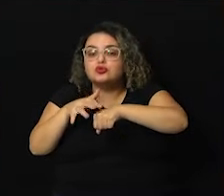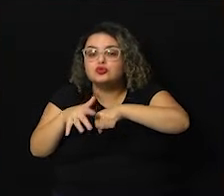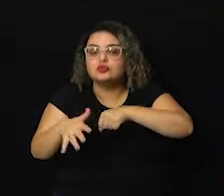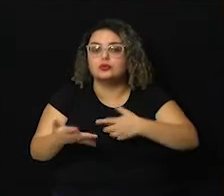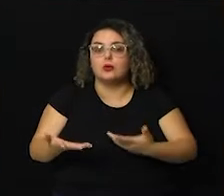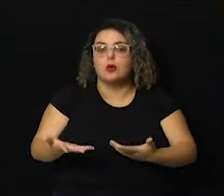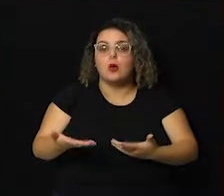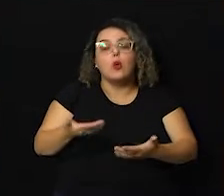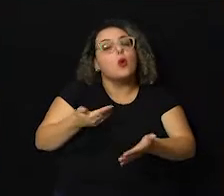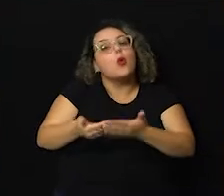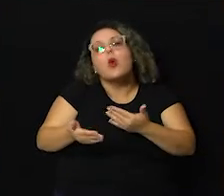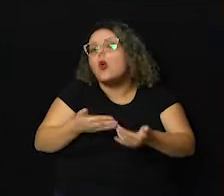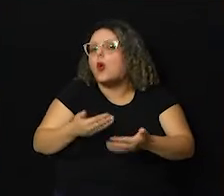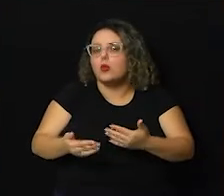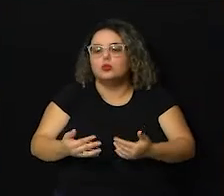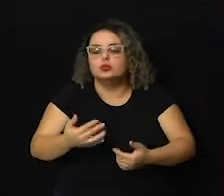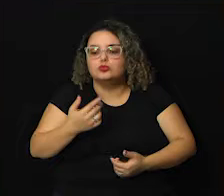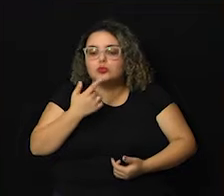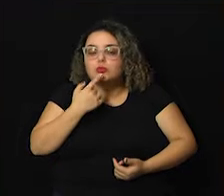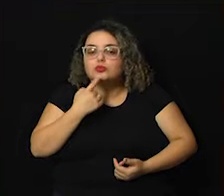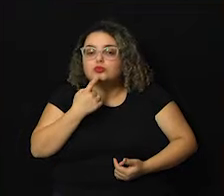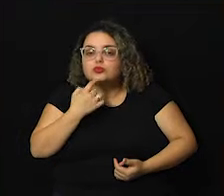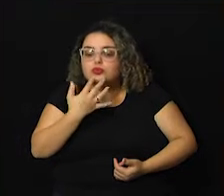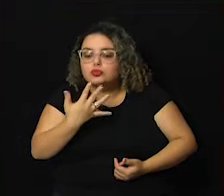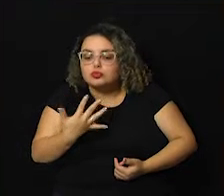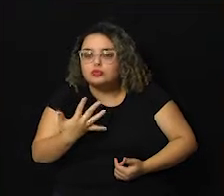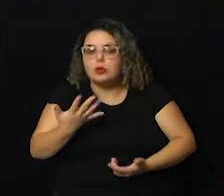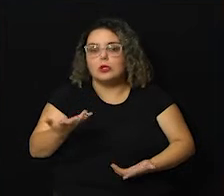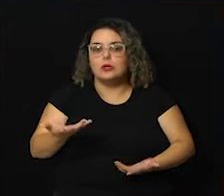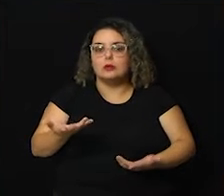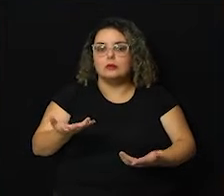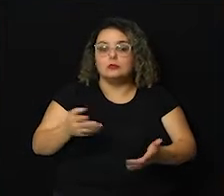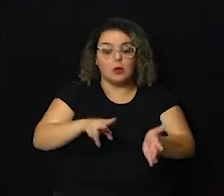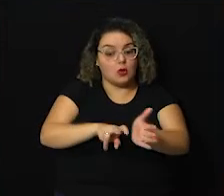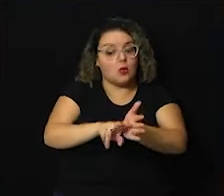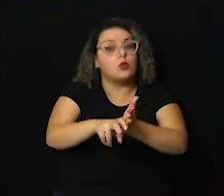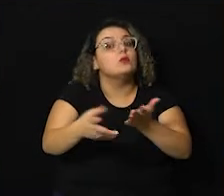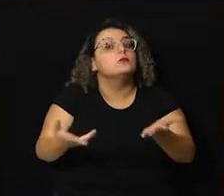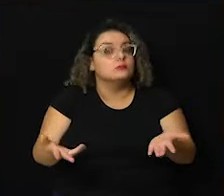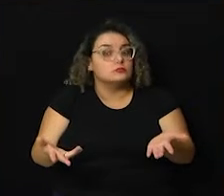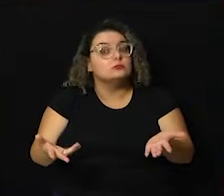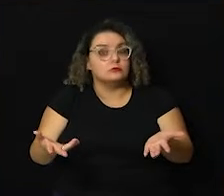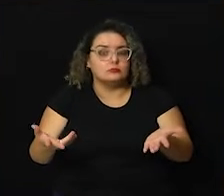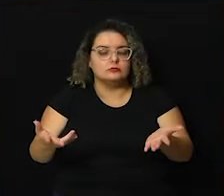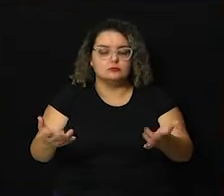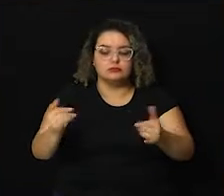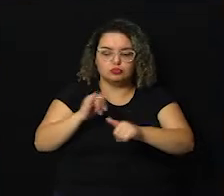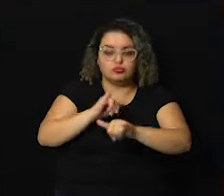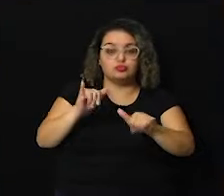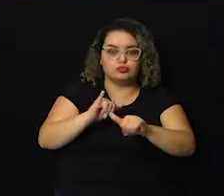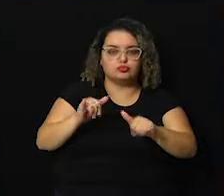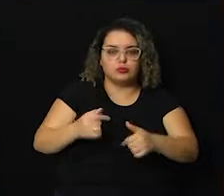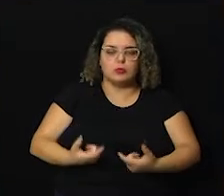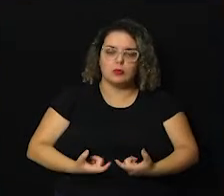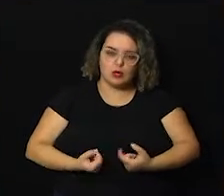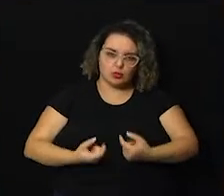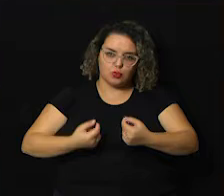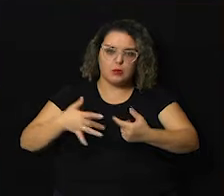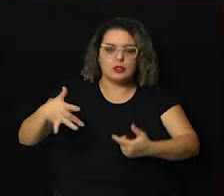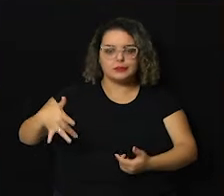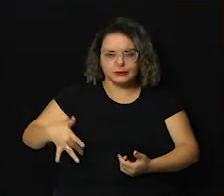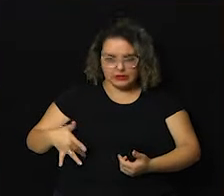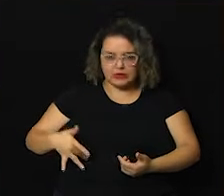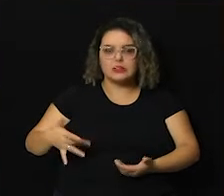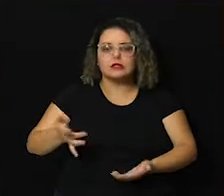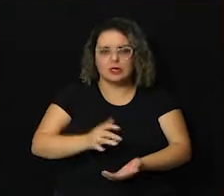como qualquer sangramento seria um sinal de alerta para se buscar um diagnóstico. O sinal de alerta para o câncer renal, na maioria